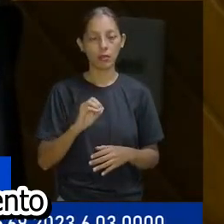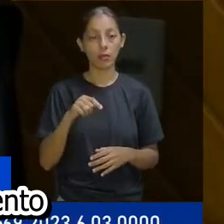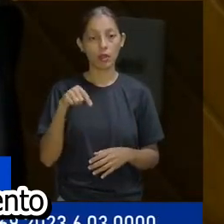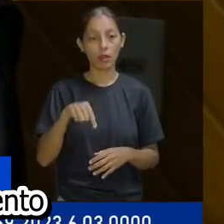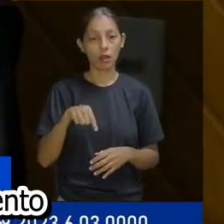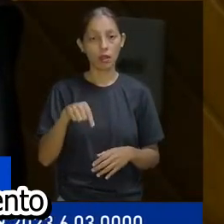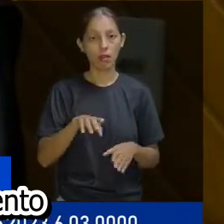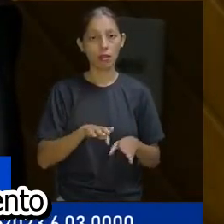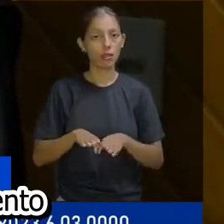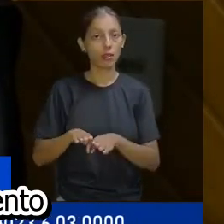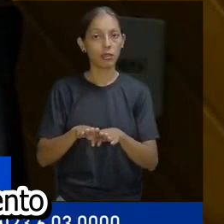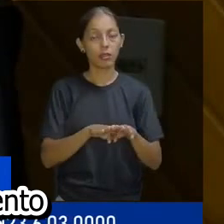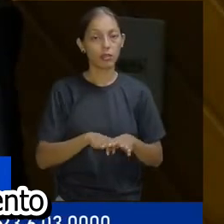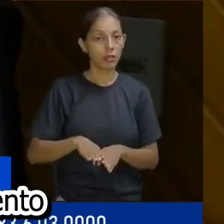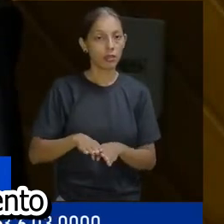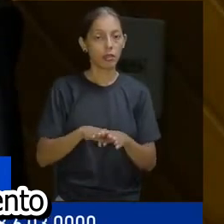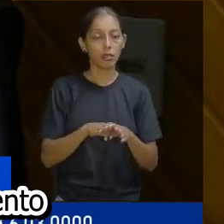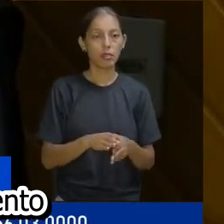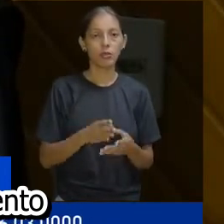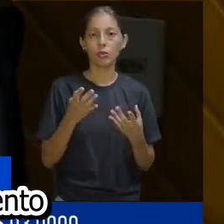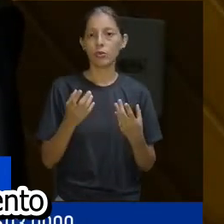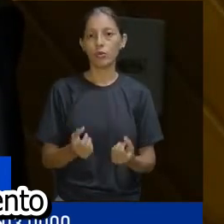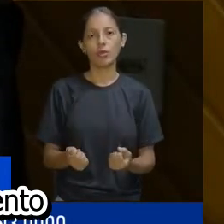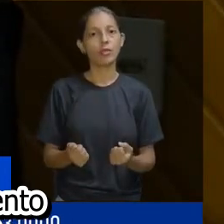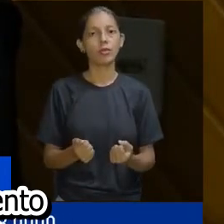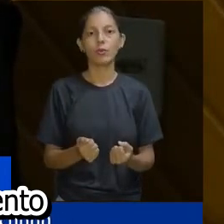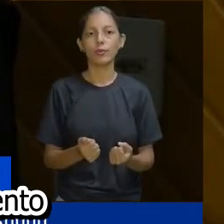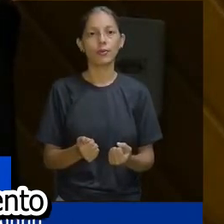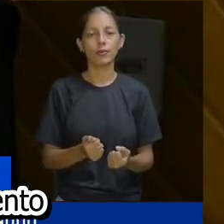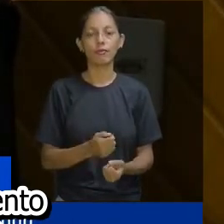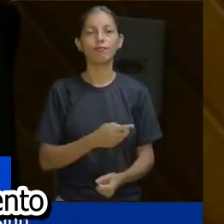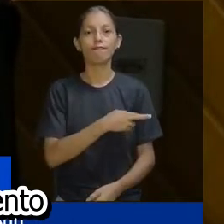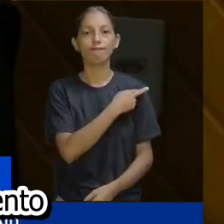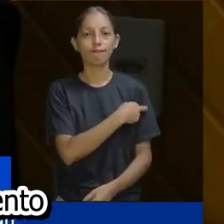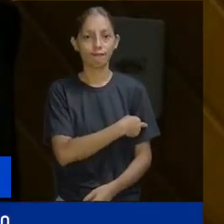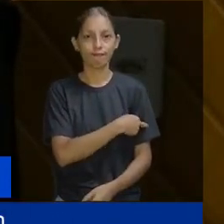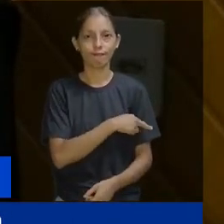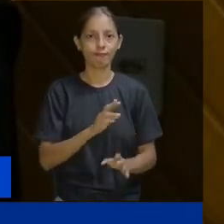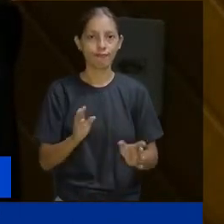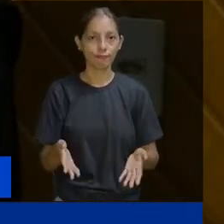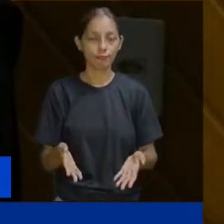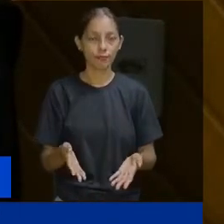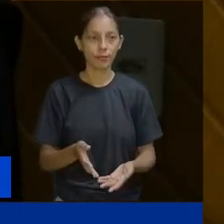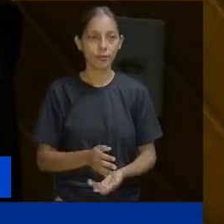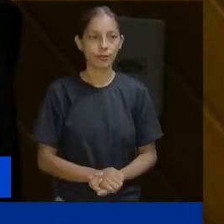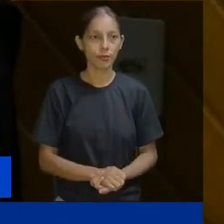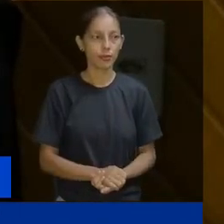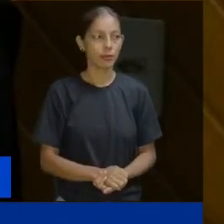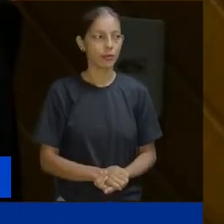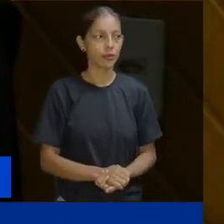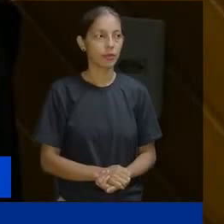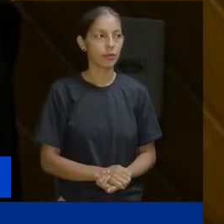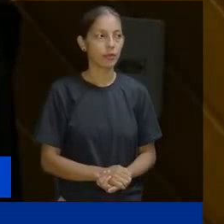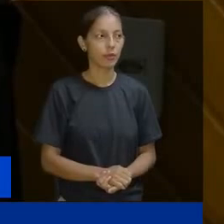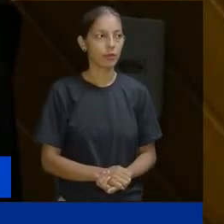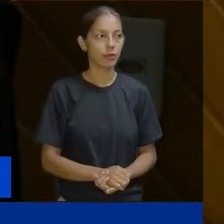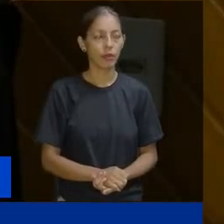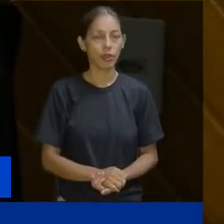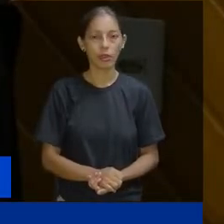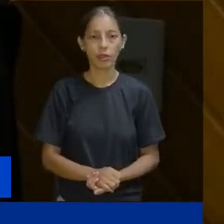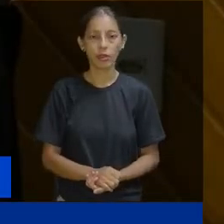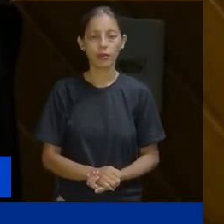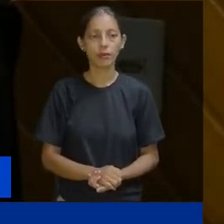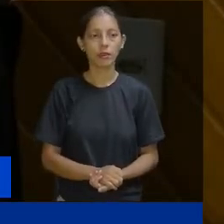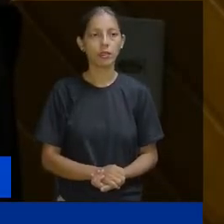unanimidade, negou provimento ao agravo justamente contra a decisão monocrática que reconheceu a inadequação